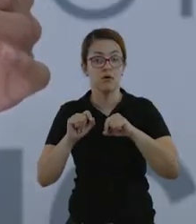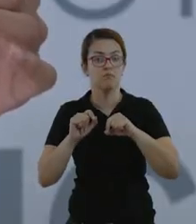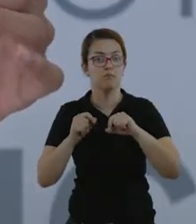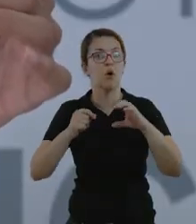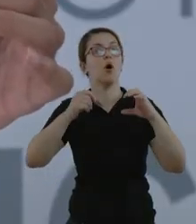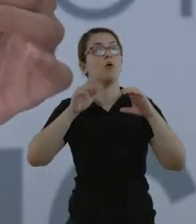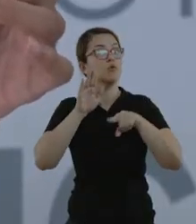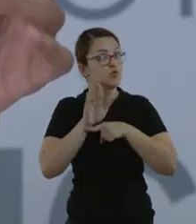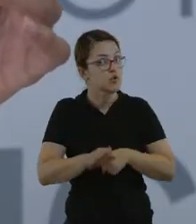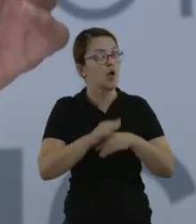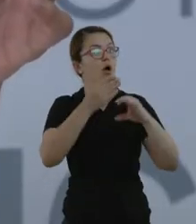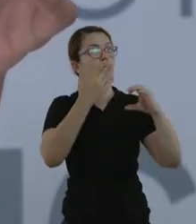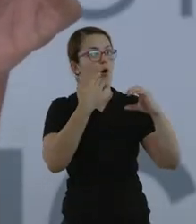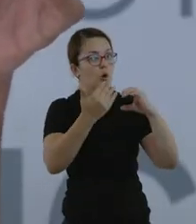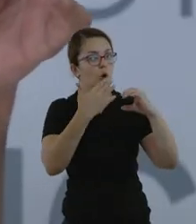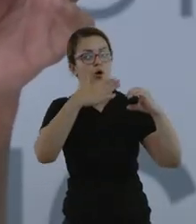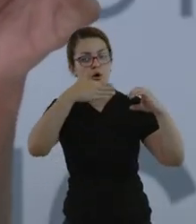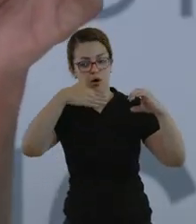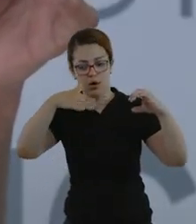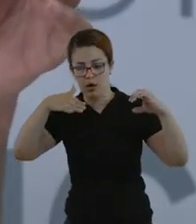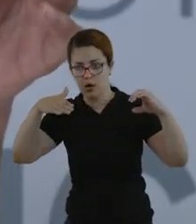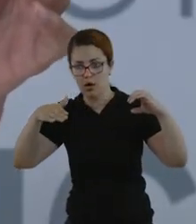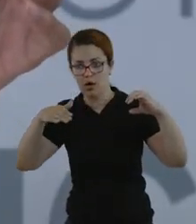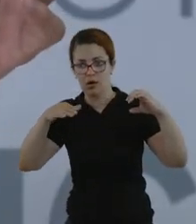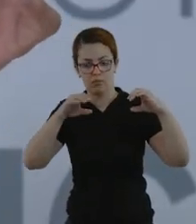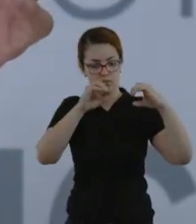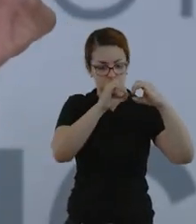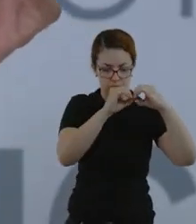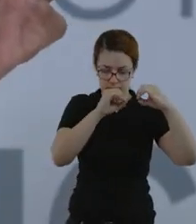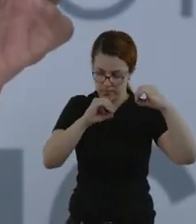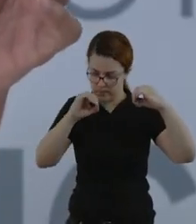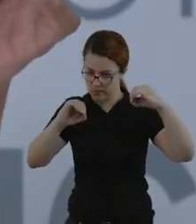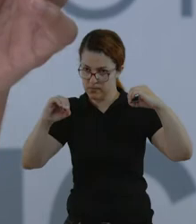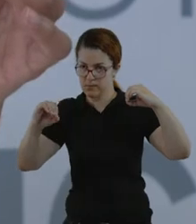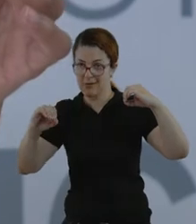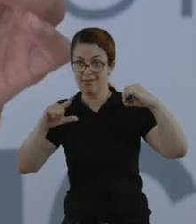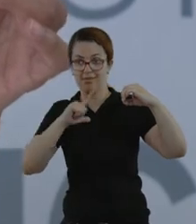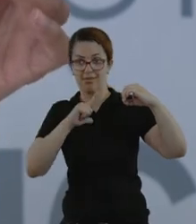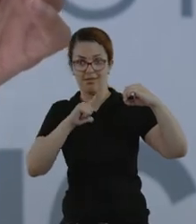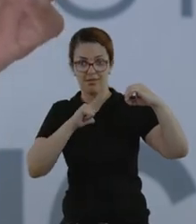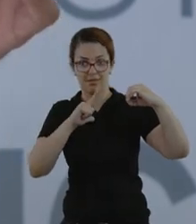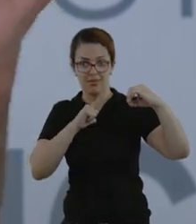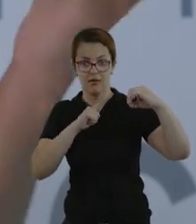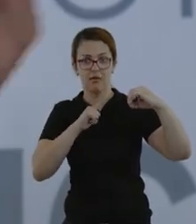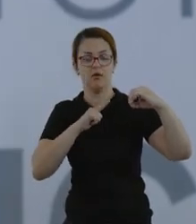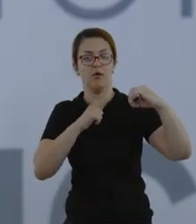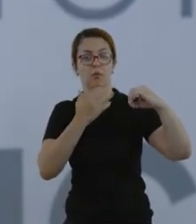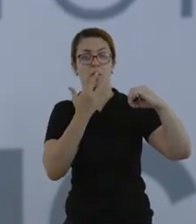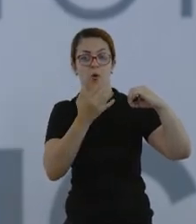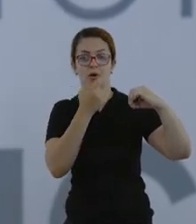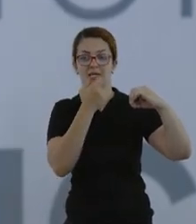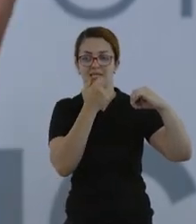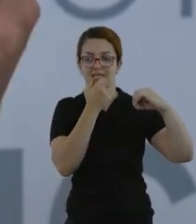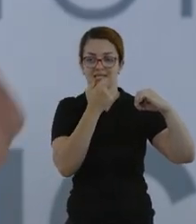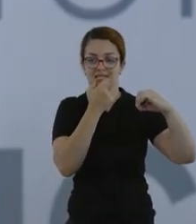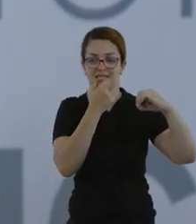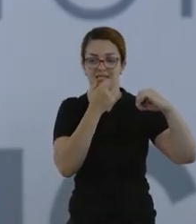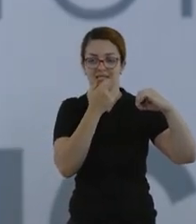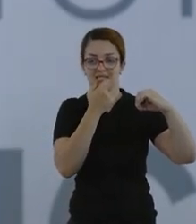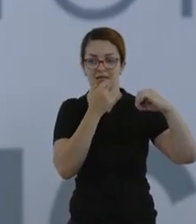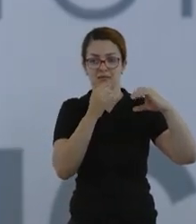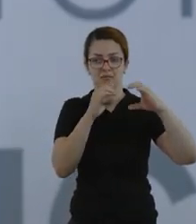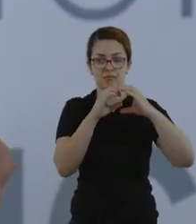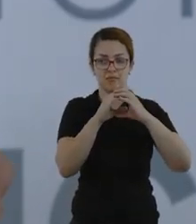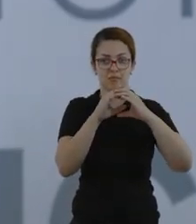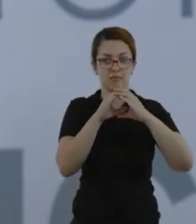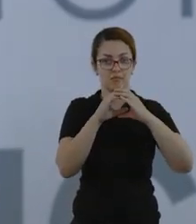nós vamos fazer agora? Vamos ajudar a Quitéria a retomar as suas cores. Para cada par do corpo, você